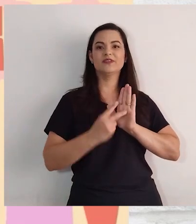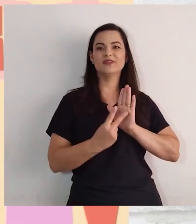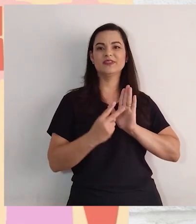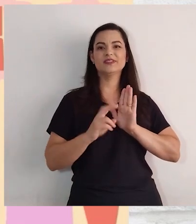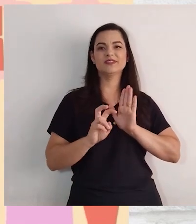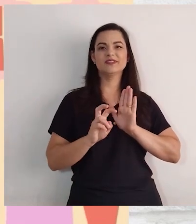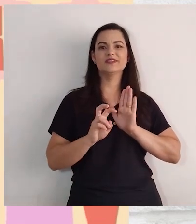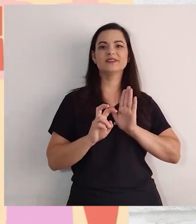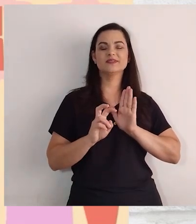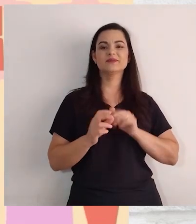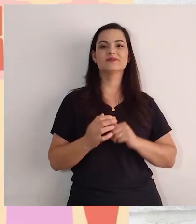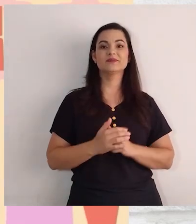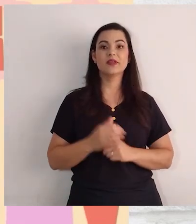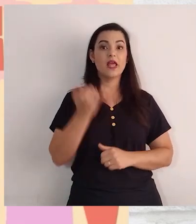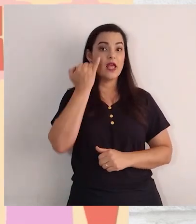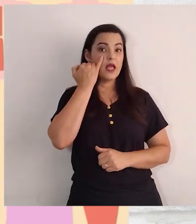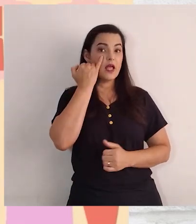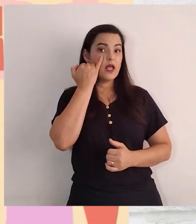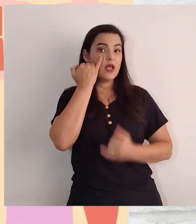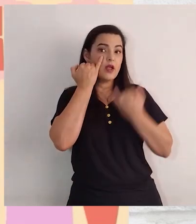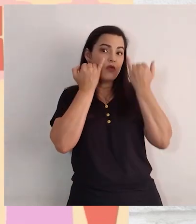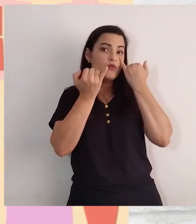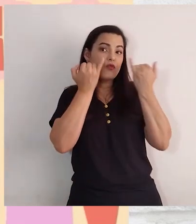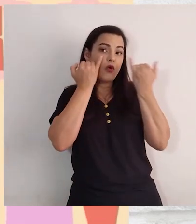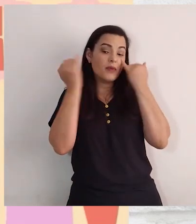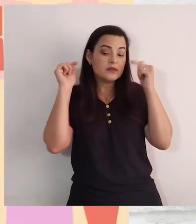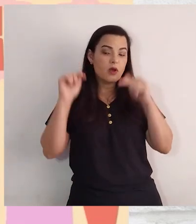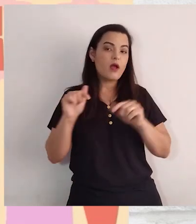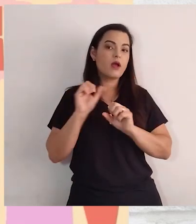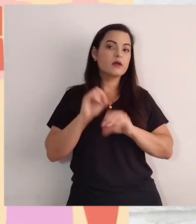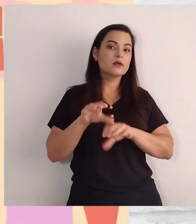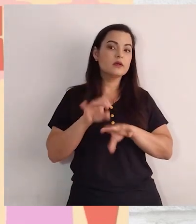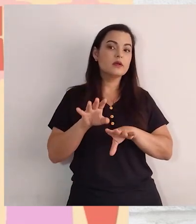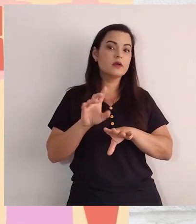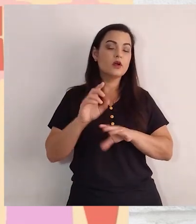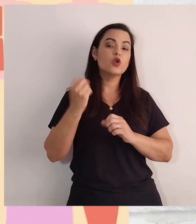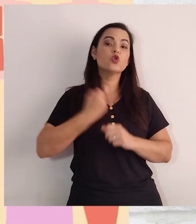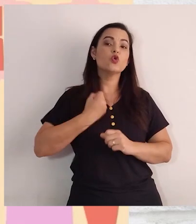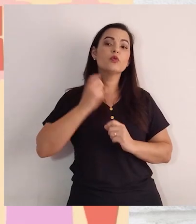25. Com essa informação, qual seria o próximo número?